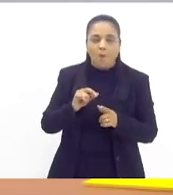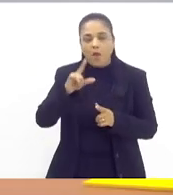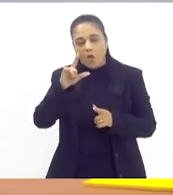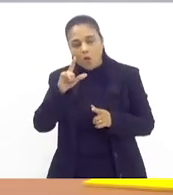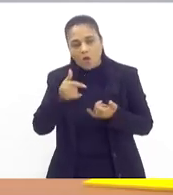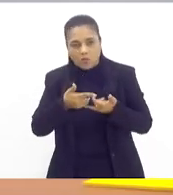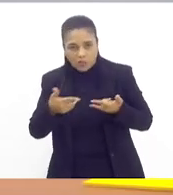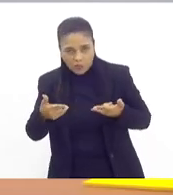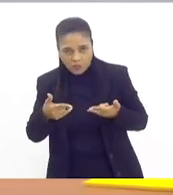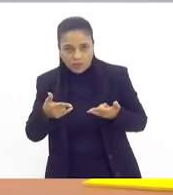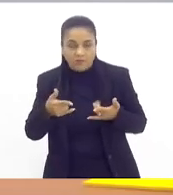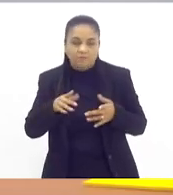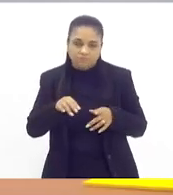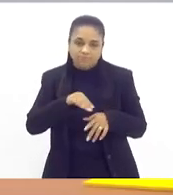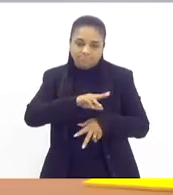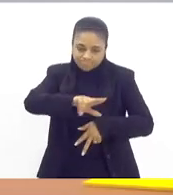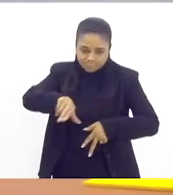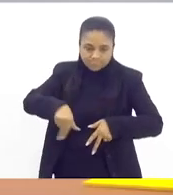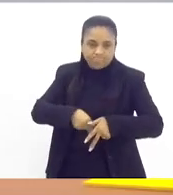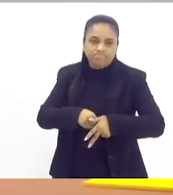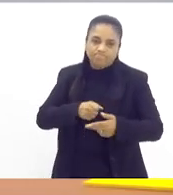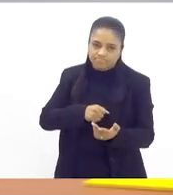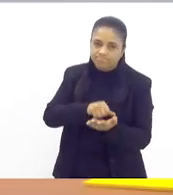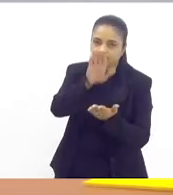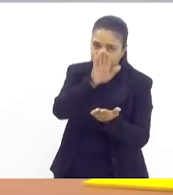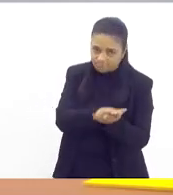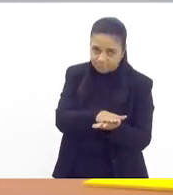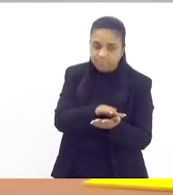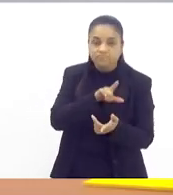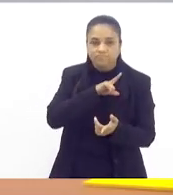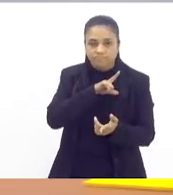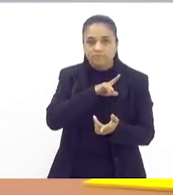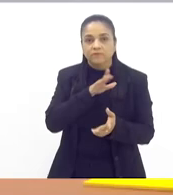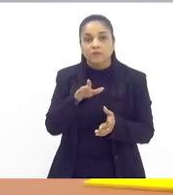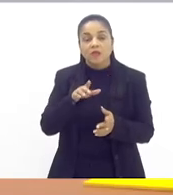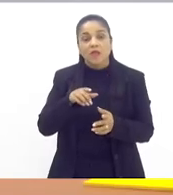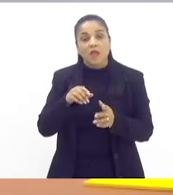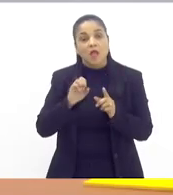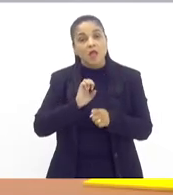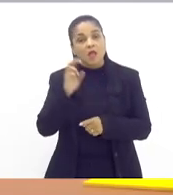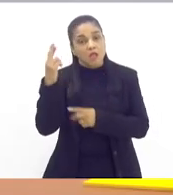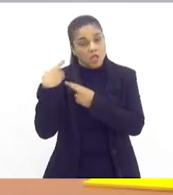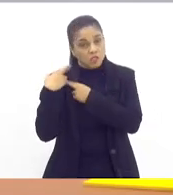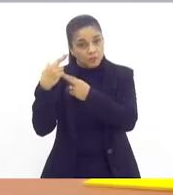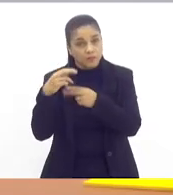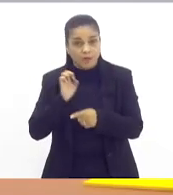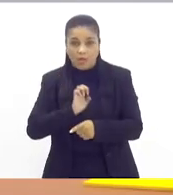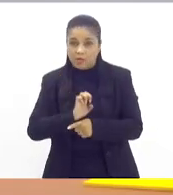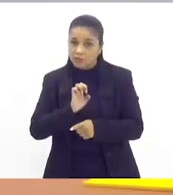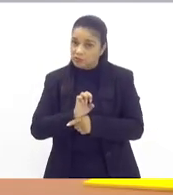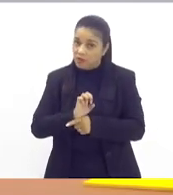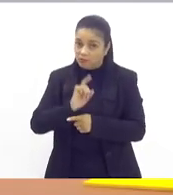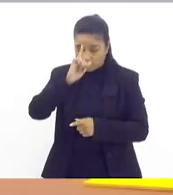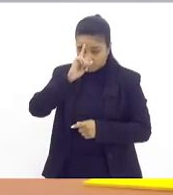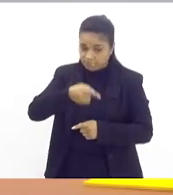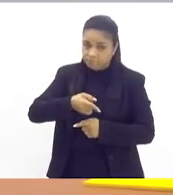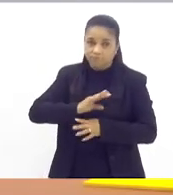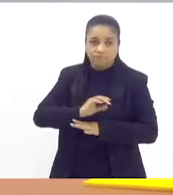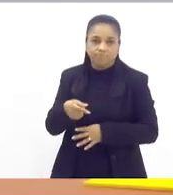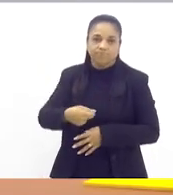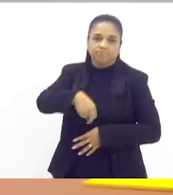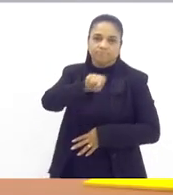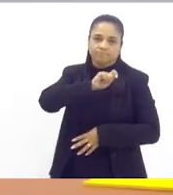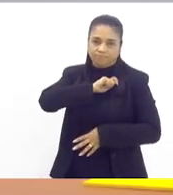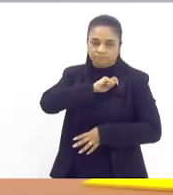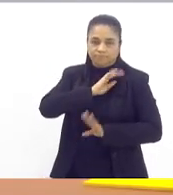óbvio que esses casos vão ter que ser autuados, mas tendo autuação, aí nossa ideia é que a multa permaneça com o ente que fez a autuação. A